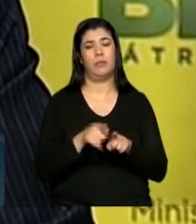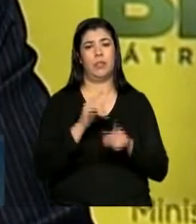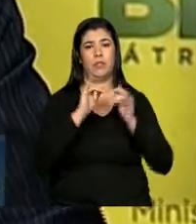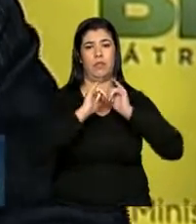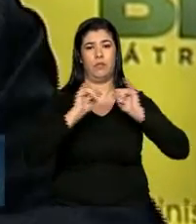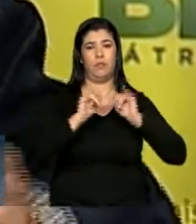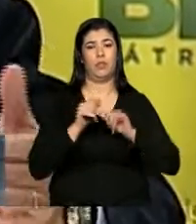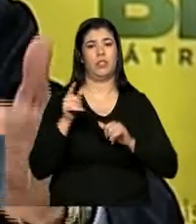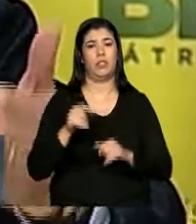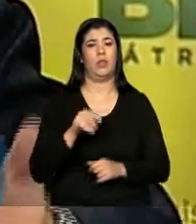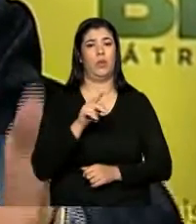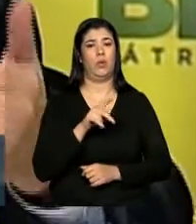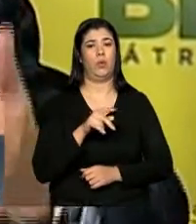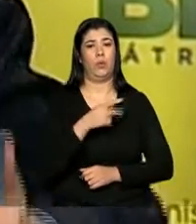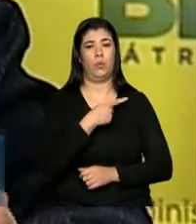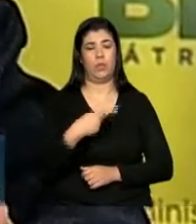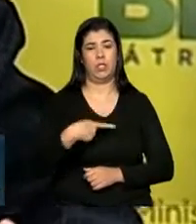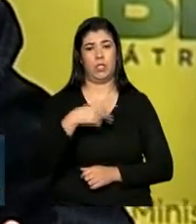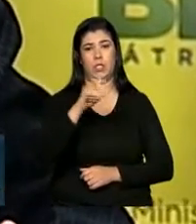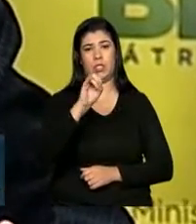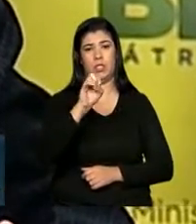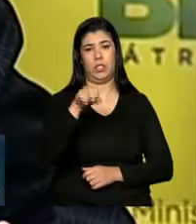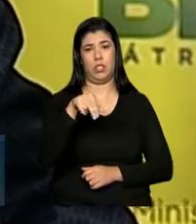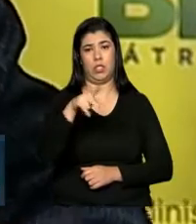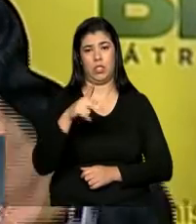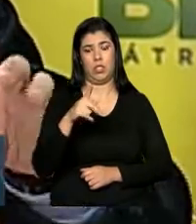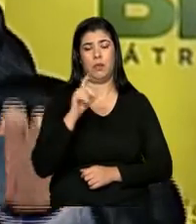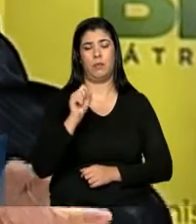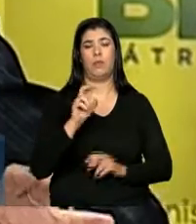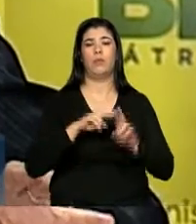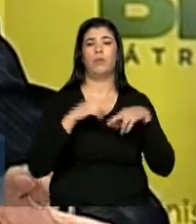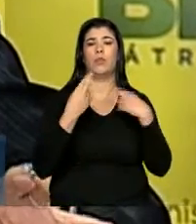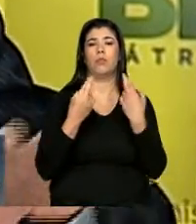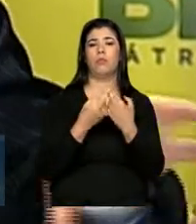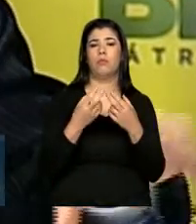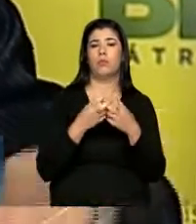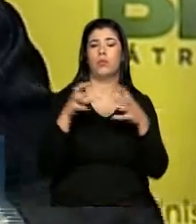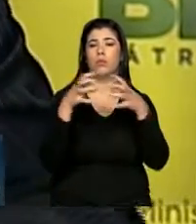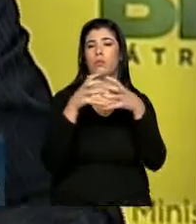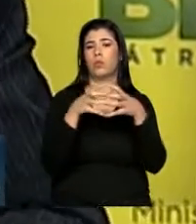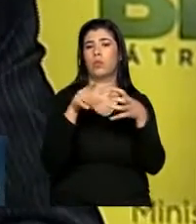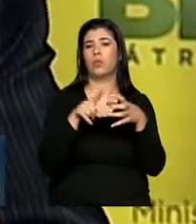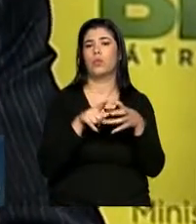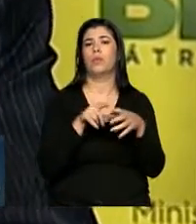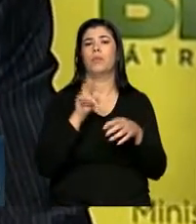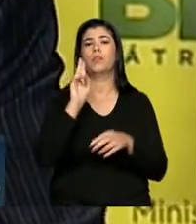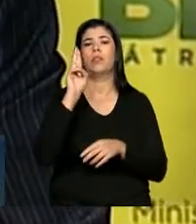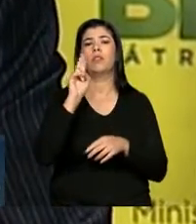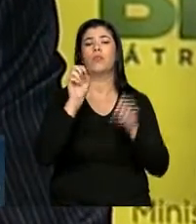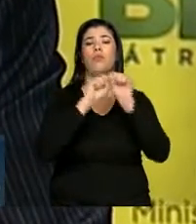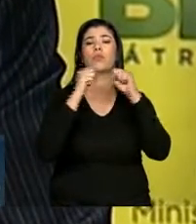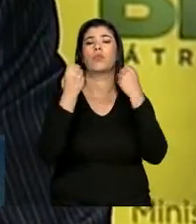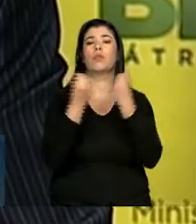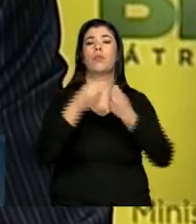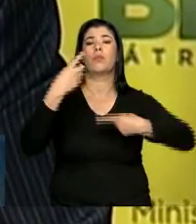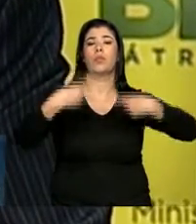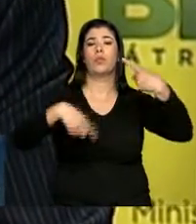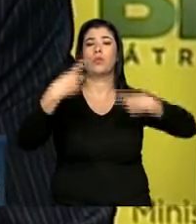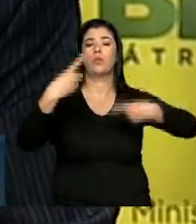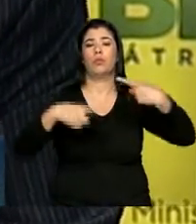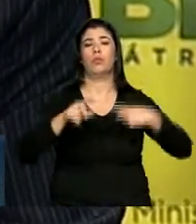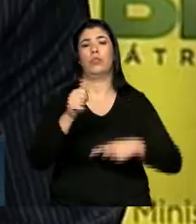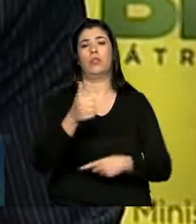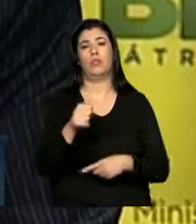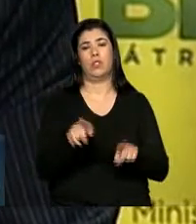um convite para que a gente faça uma análise com os representantes do ensino médio dos estados desses dados, fazer um breve seminário para poder fazer essa